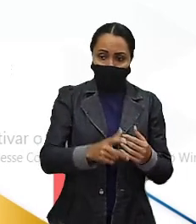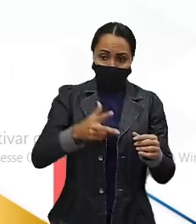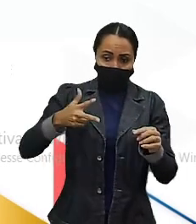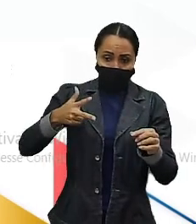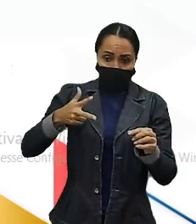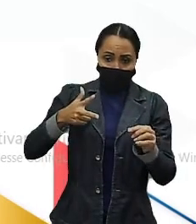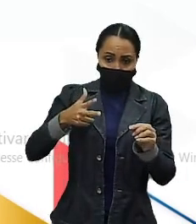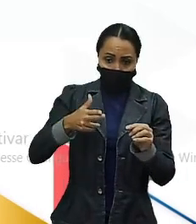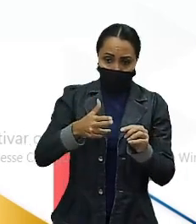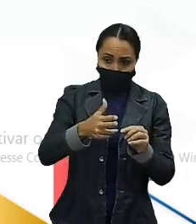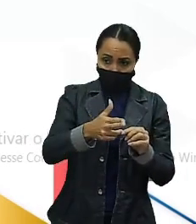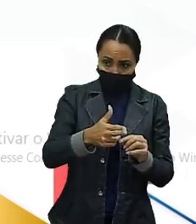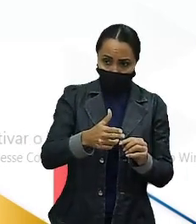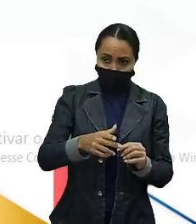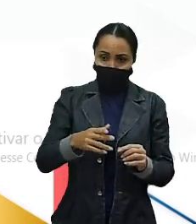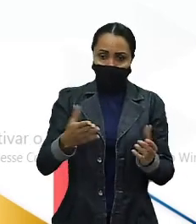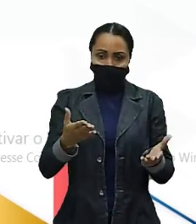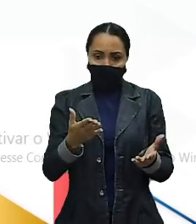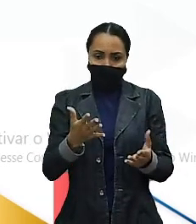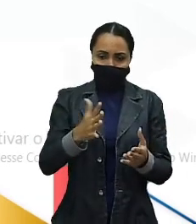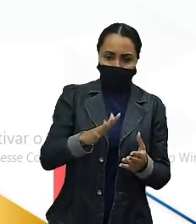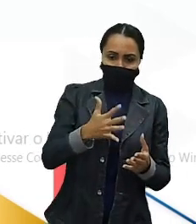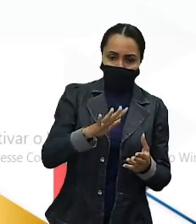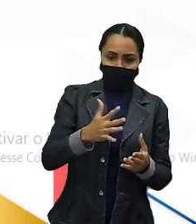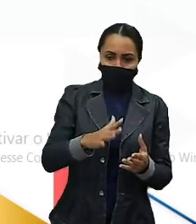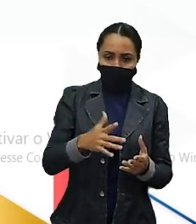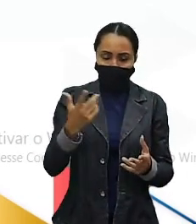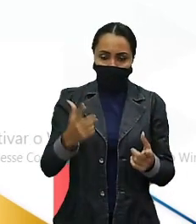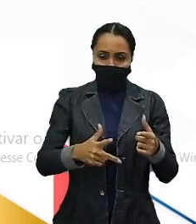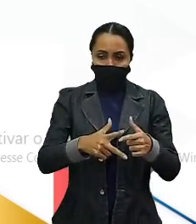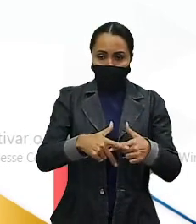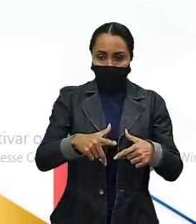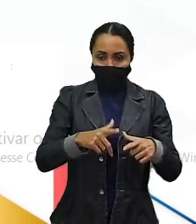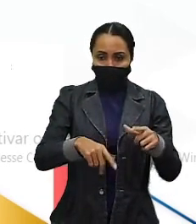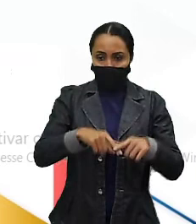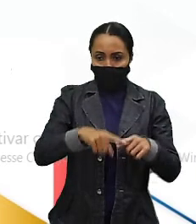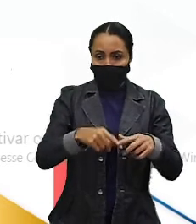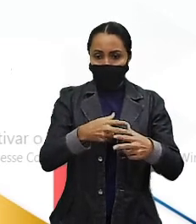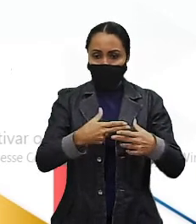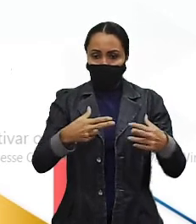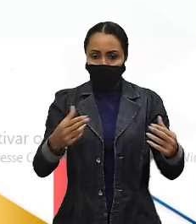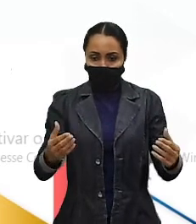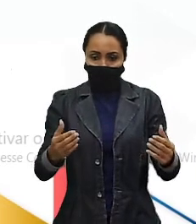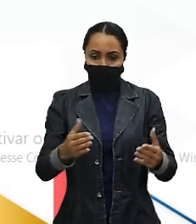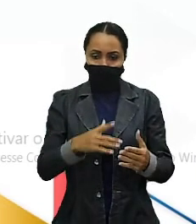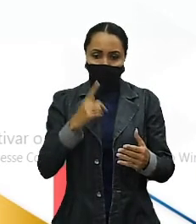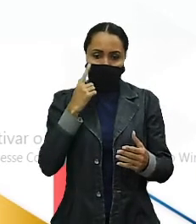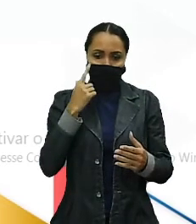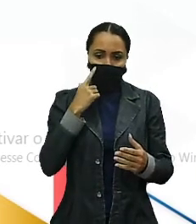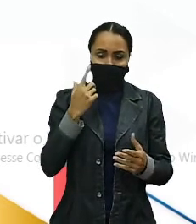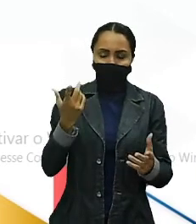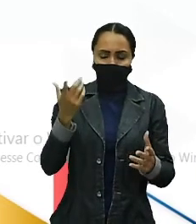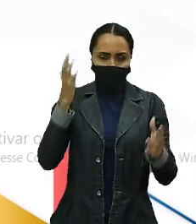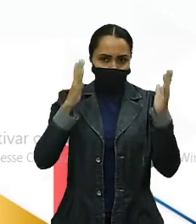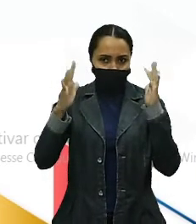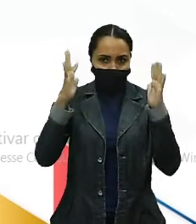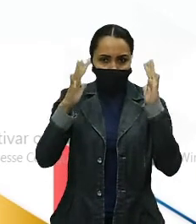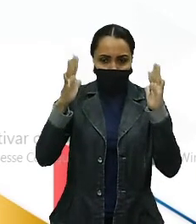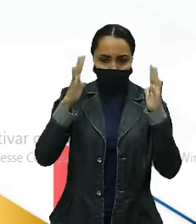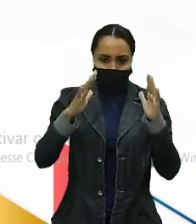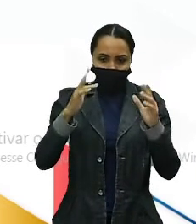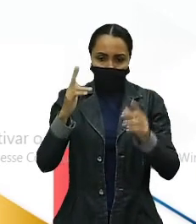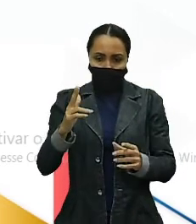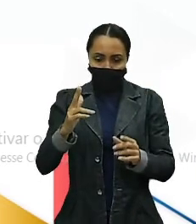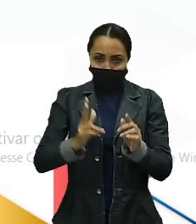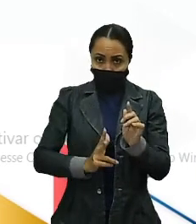corte em torno de uma peça torneada, né? O que é uma peça torneada? Essa peça que você está imaginando aí, um